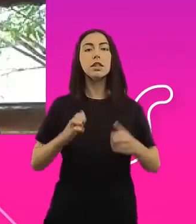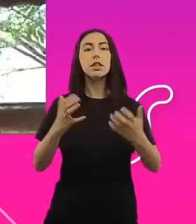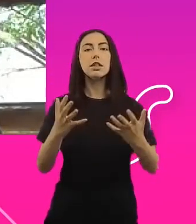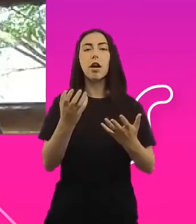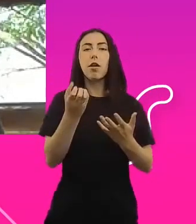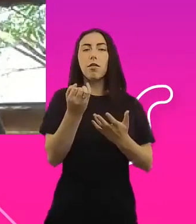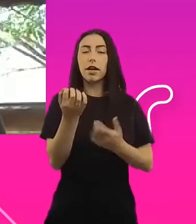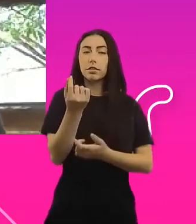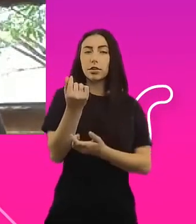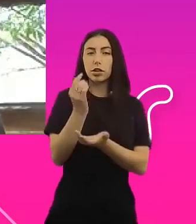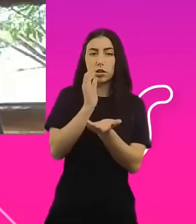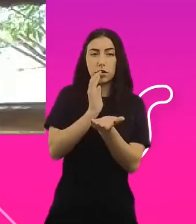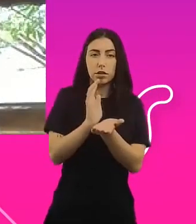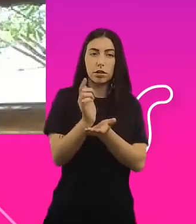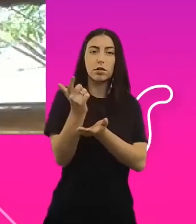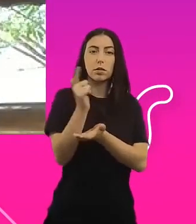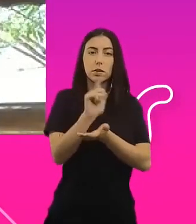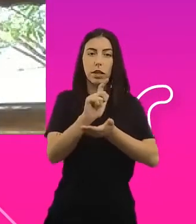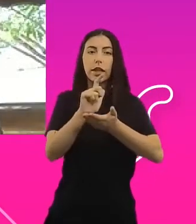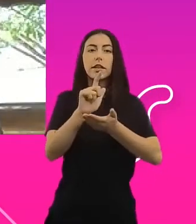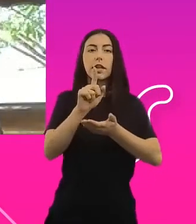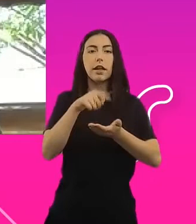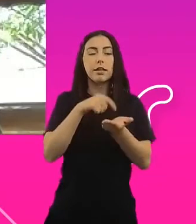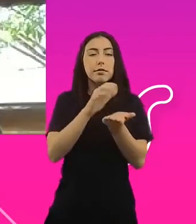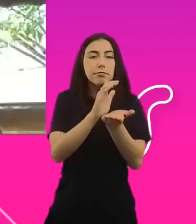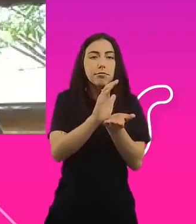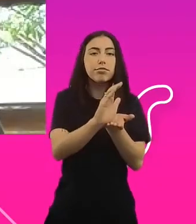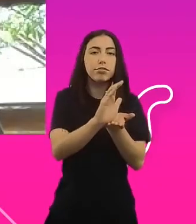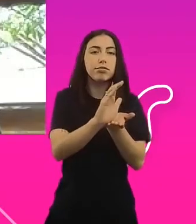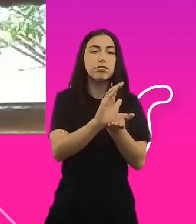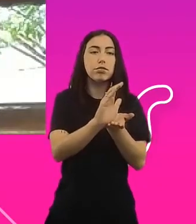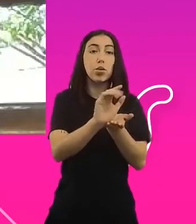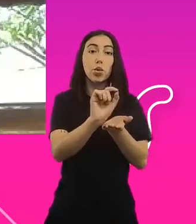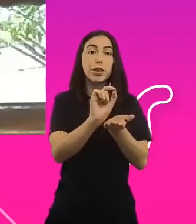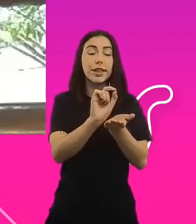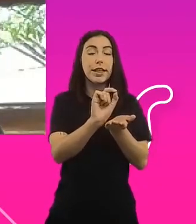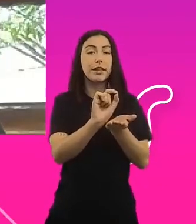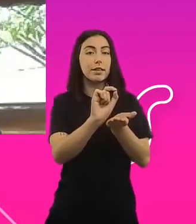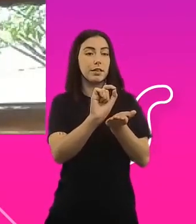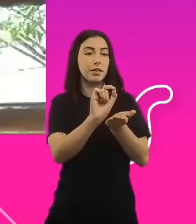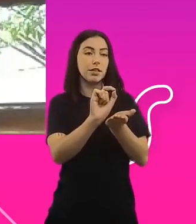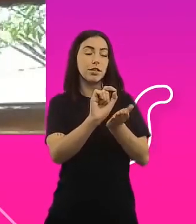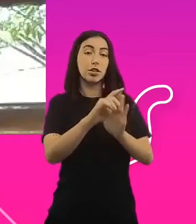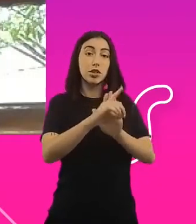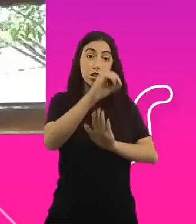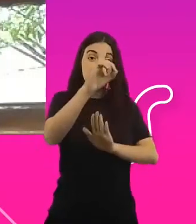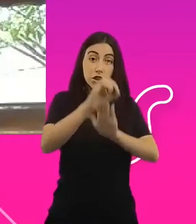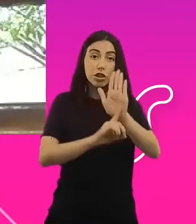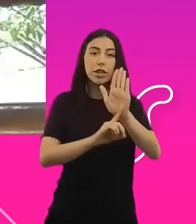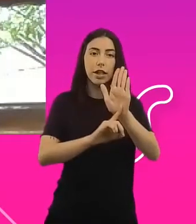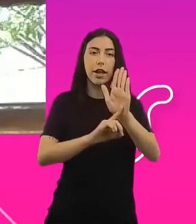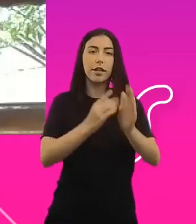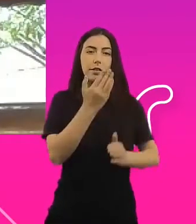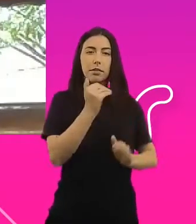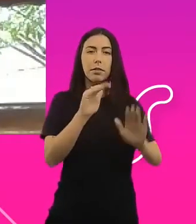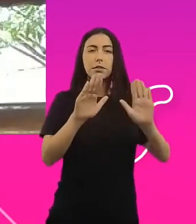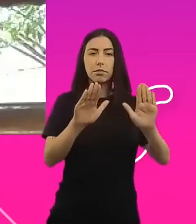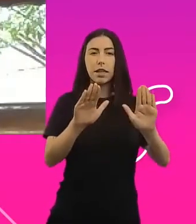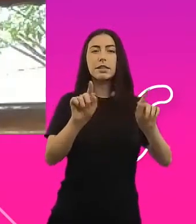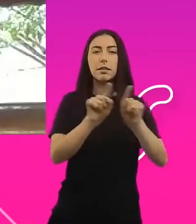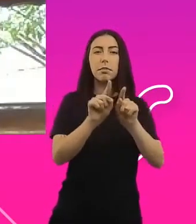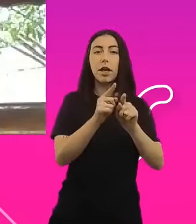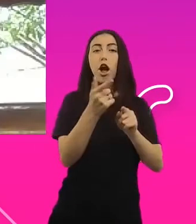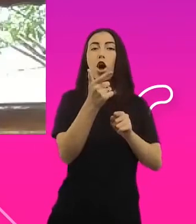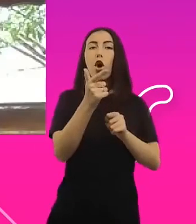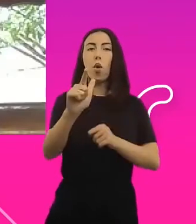gente garantir esse direito à alimentação, mas esse recurso ele acaba indo para multinacionais, para grandes empresas e grandes redes de supermercado.